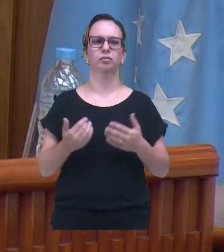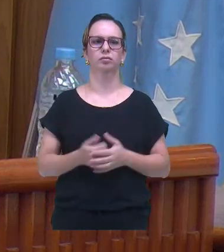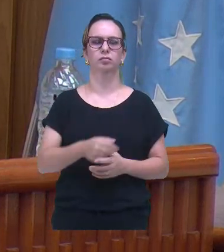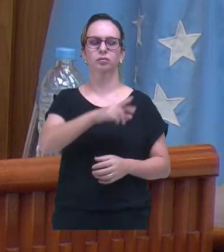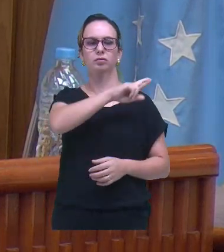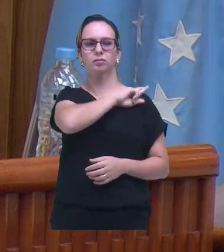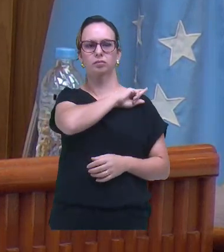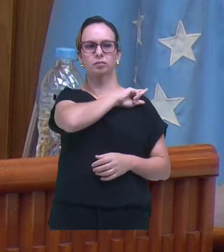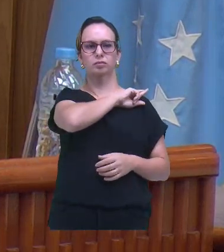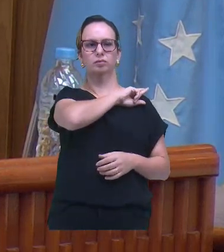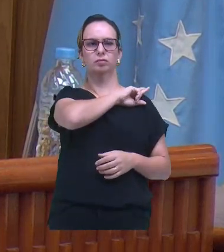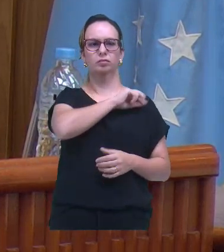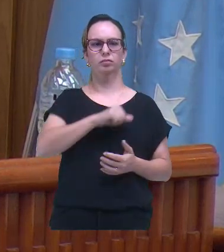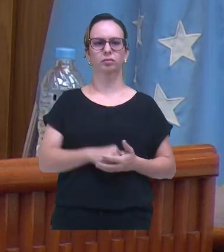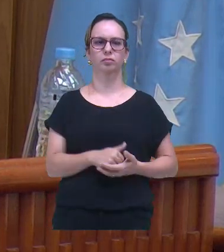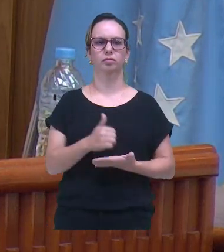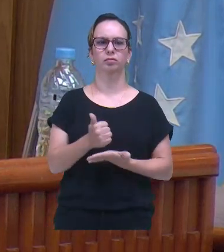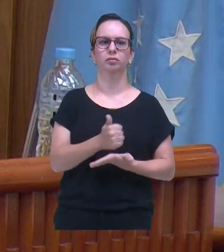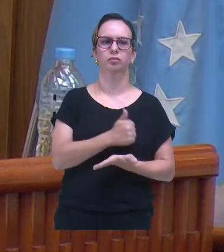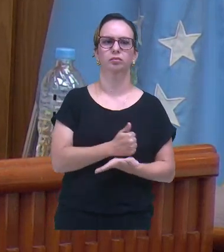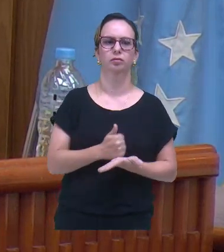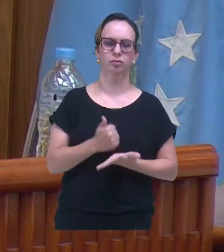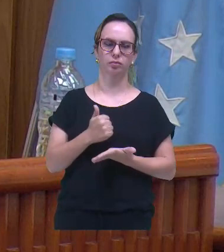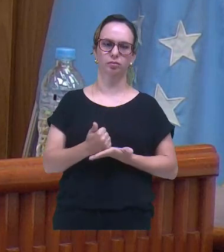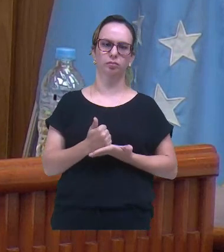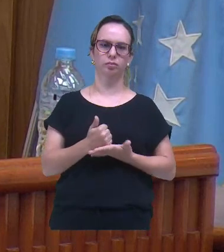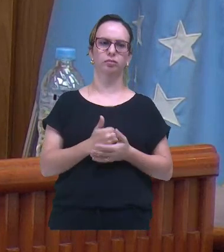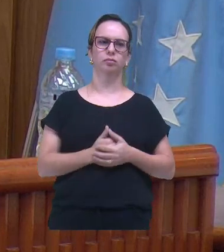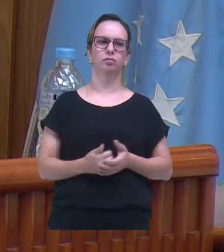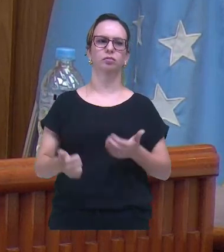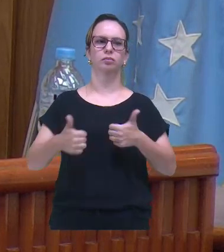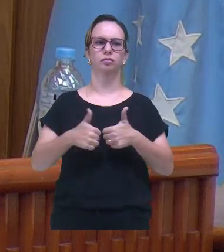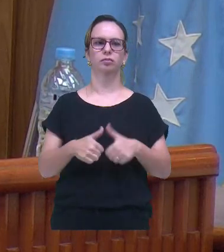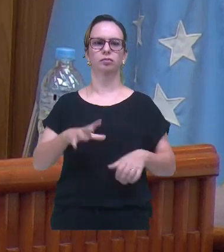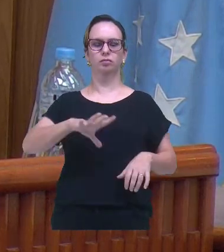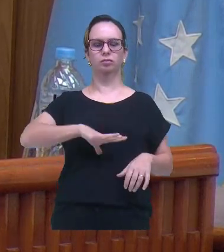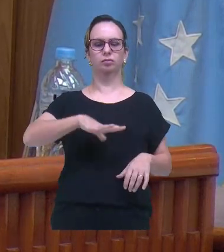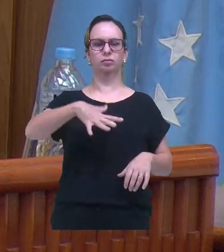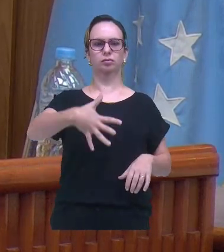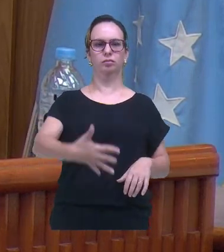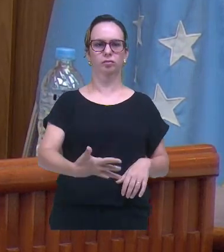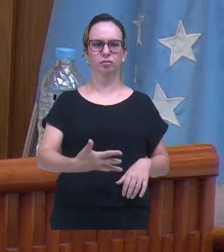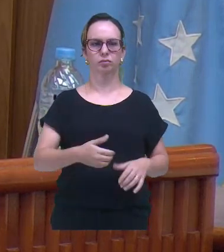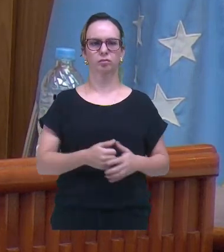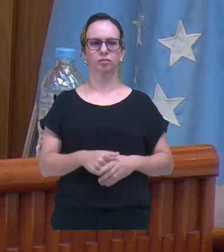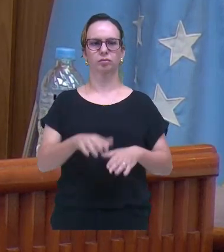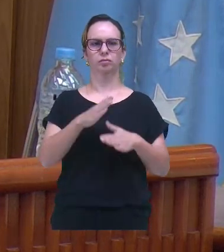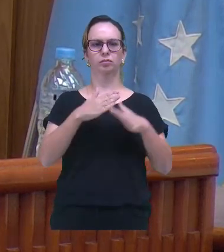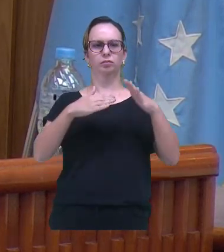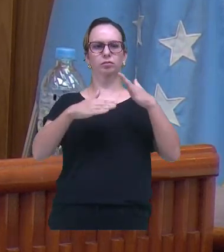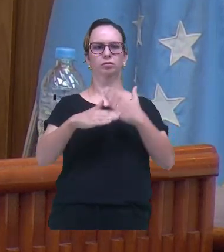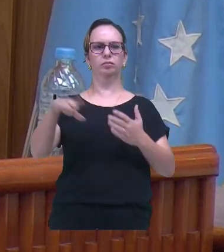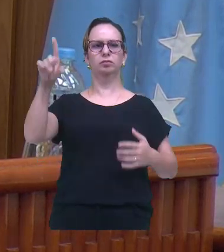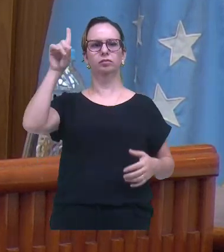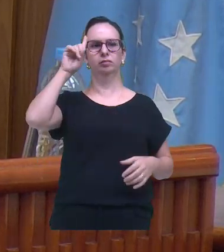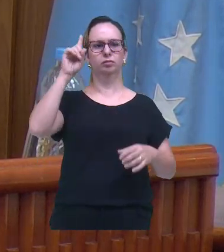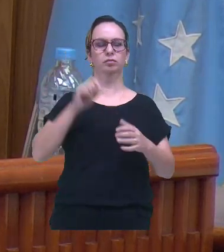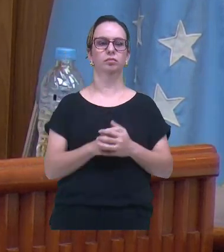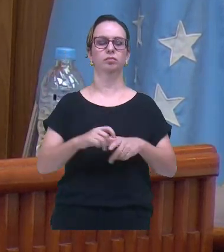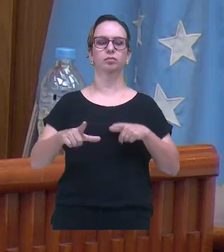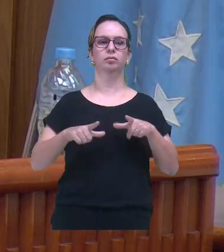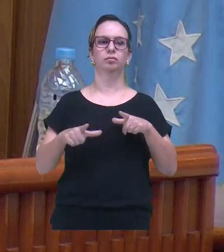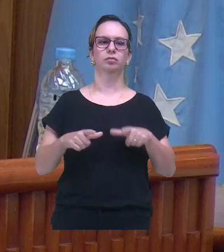responsabilidade desses profissionais. Sou encorajada todos os dias pela atuação de